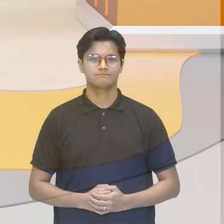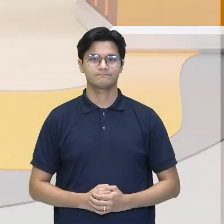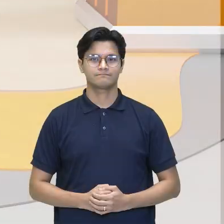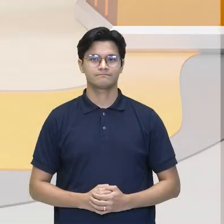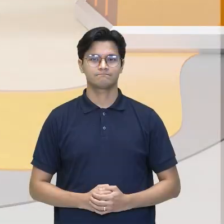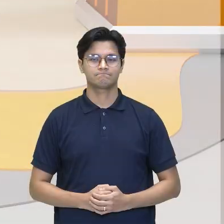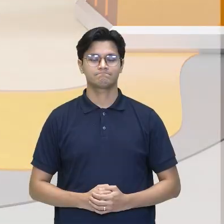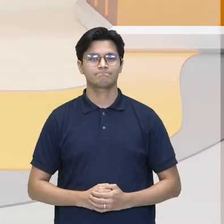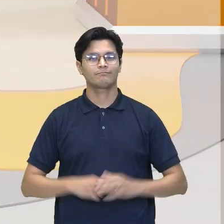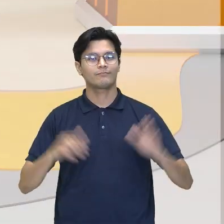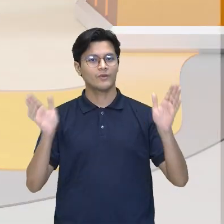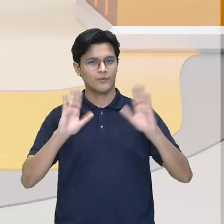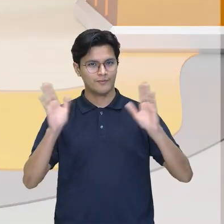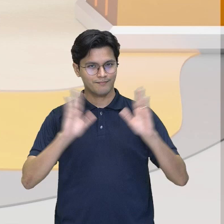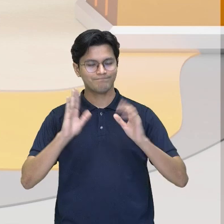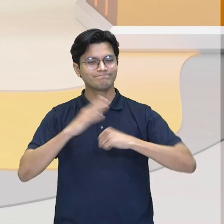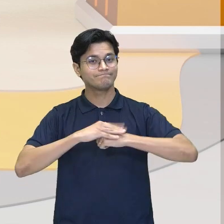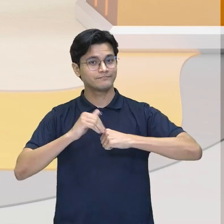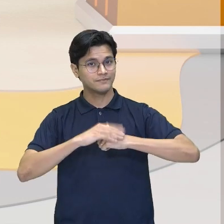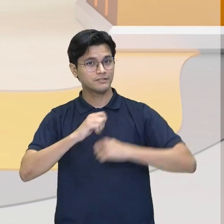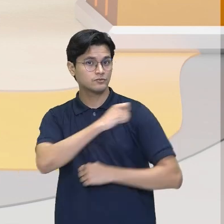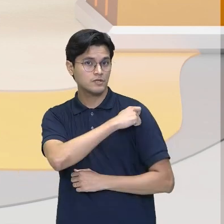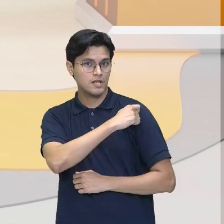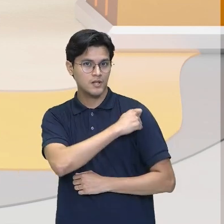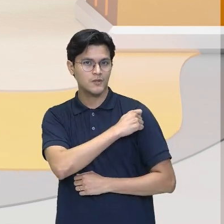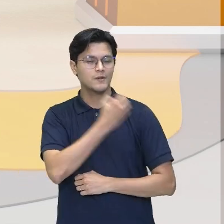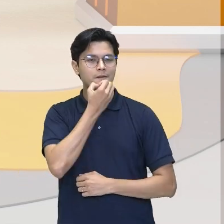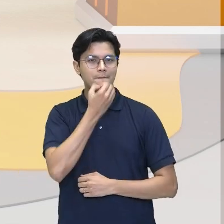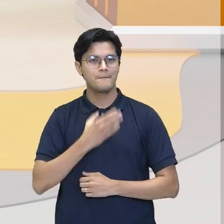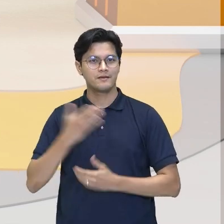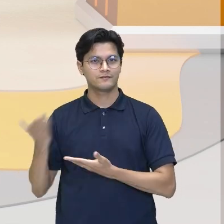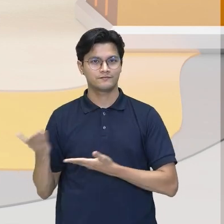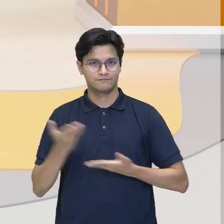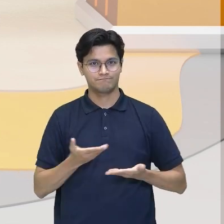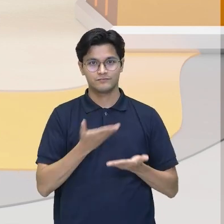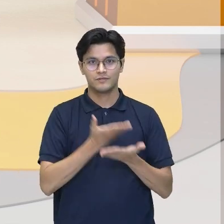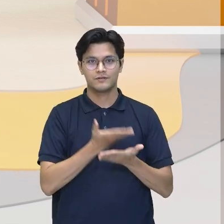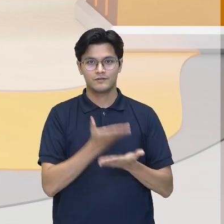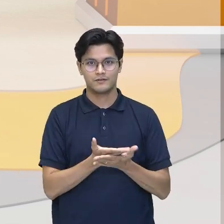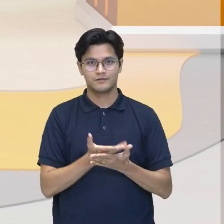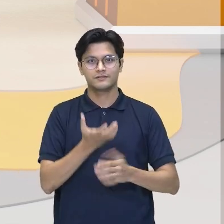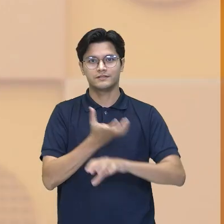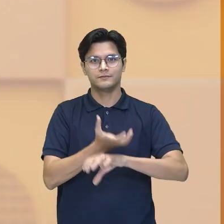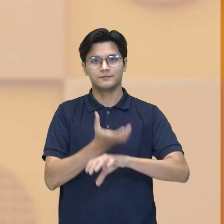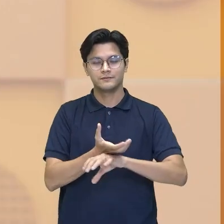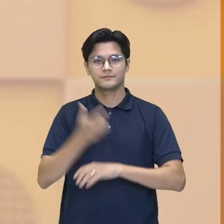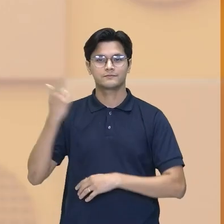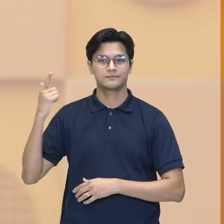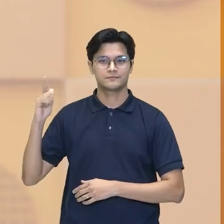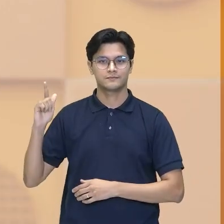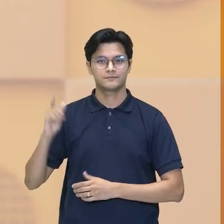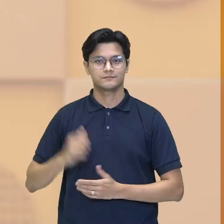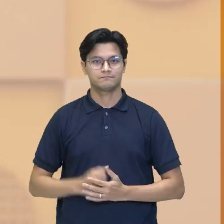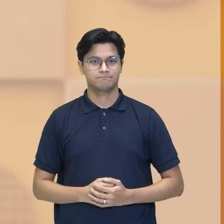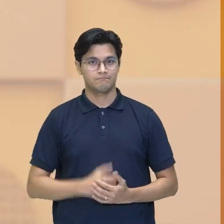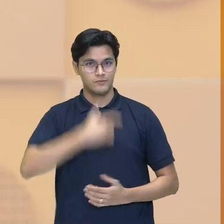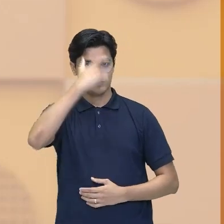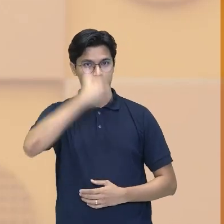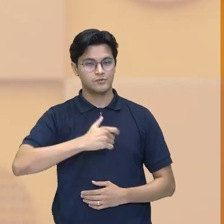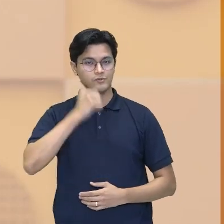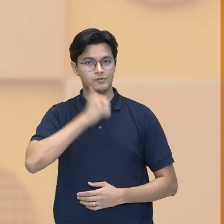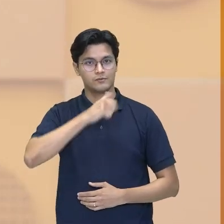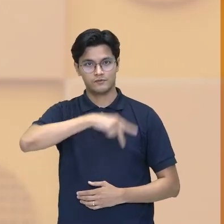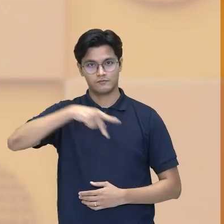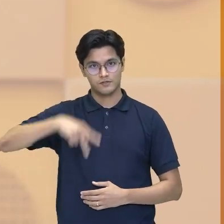Olá, caríssimos alunos, sejam bem-vindos às nossas aulas do componente de Geografia. Eu sou a professora